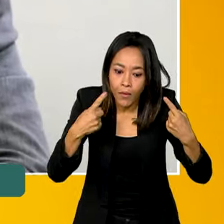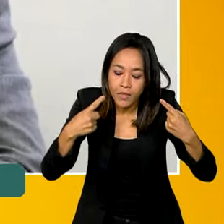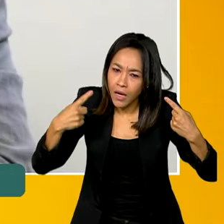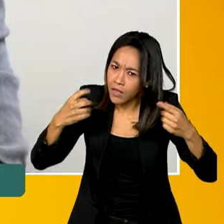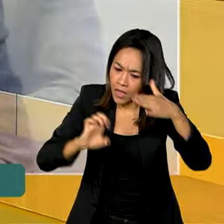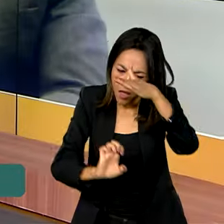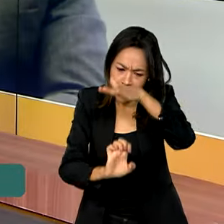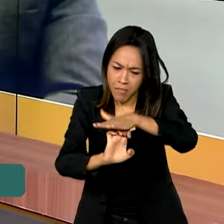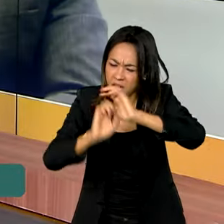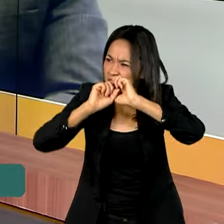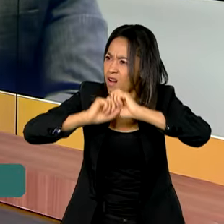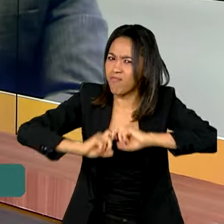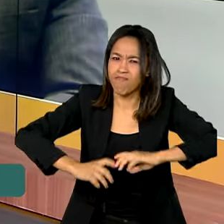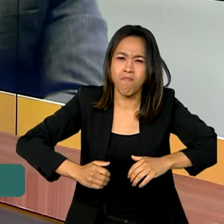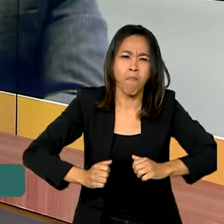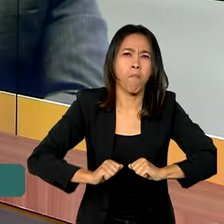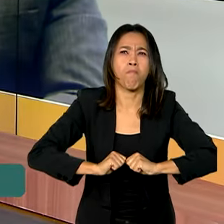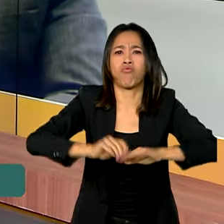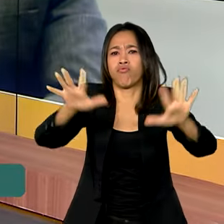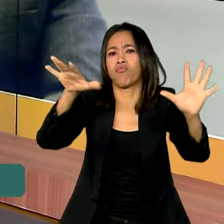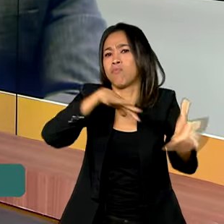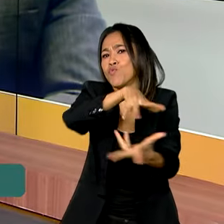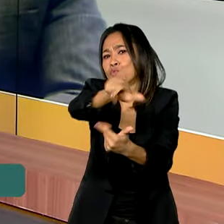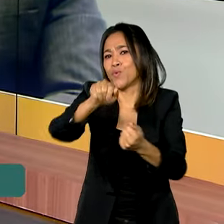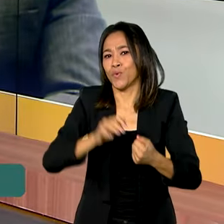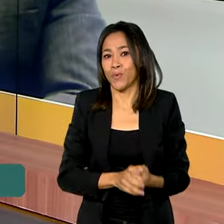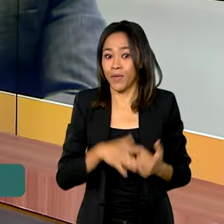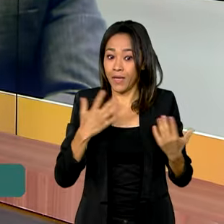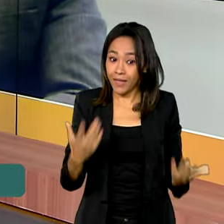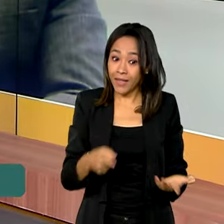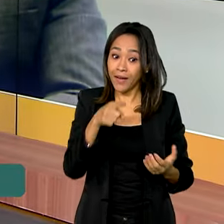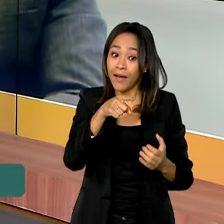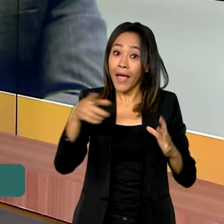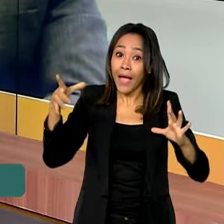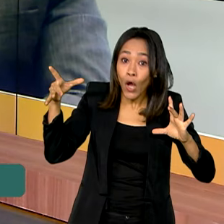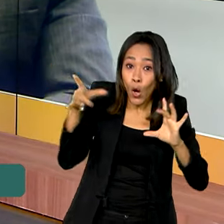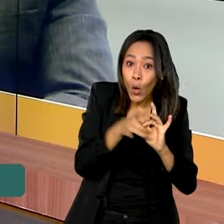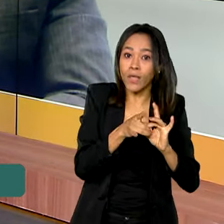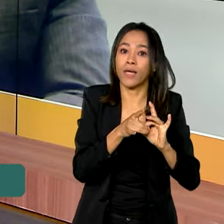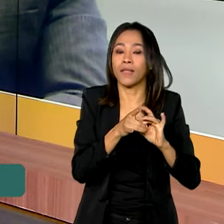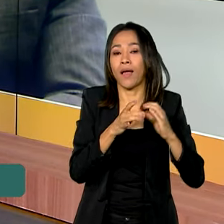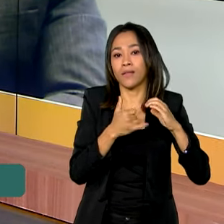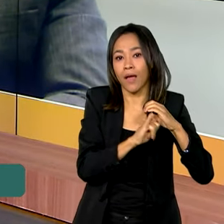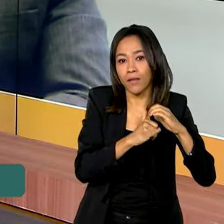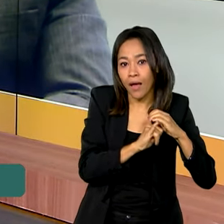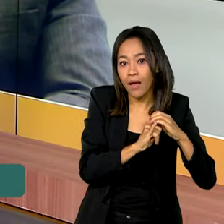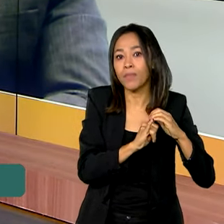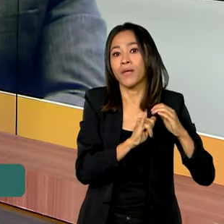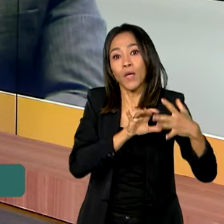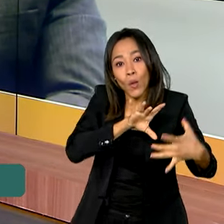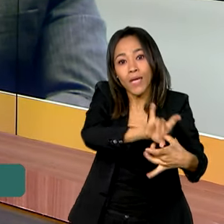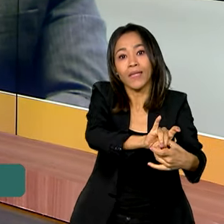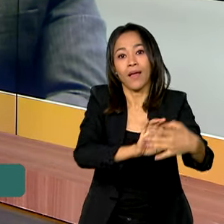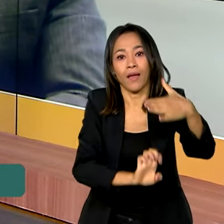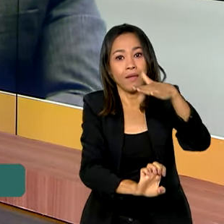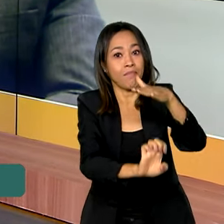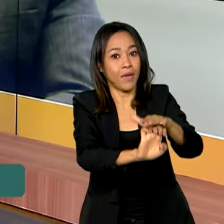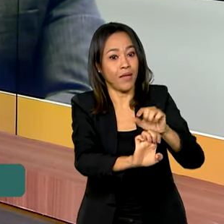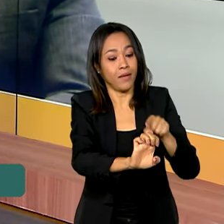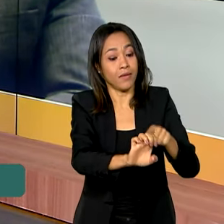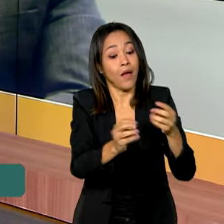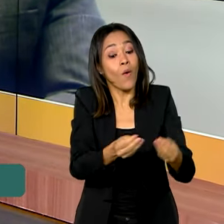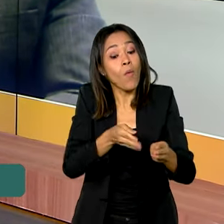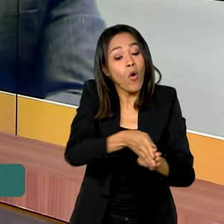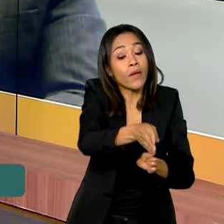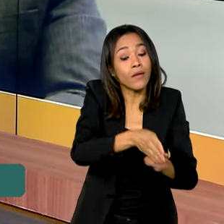voar então o nome é isso mesmo né conecta Startup Brasil é conectar a empresa com que deve com onde ela deve